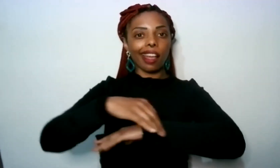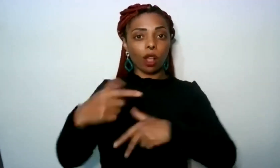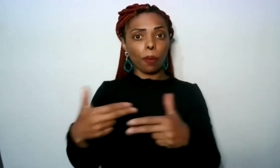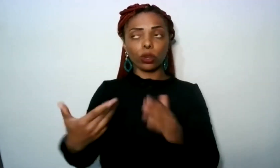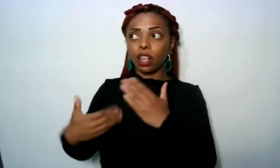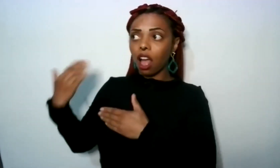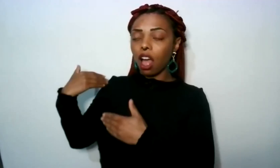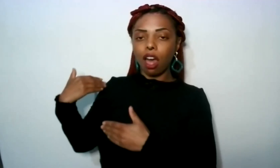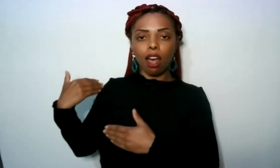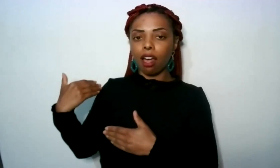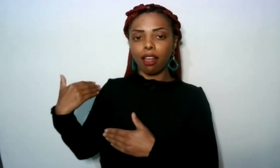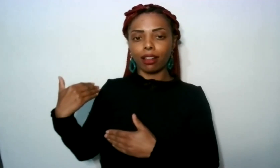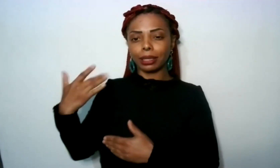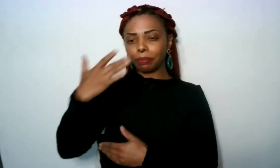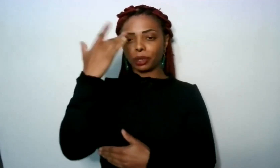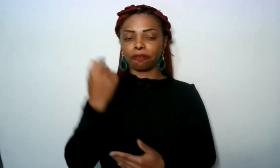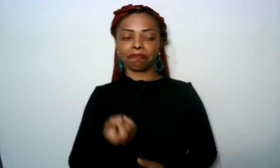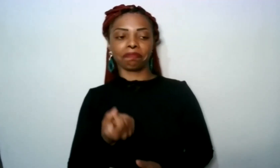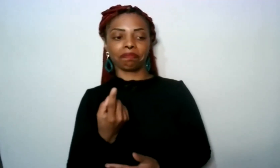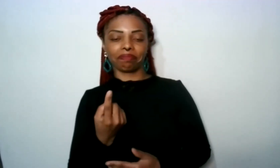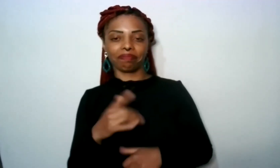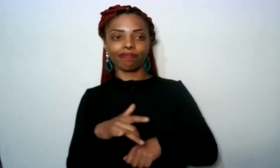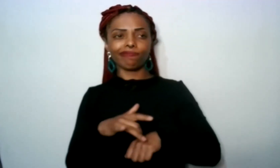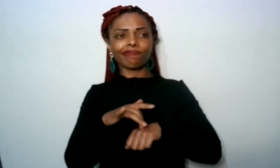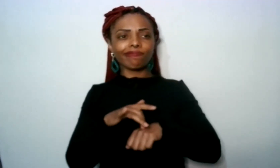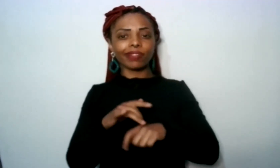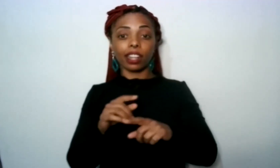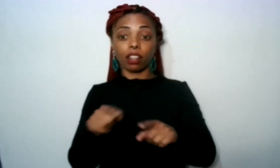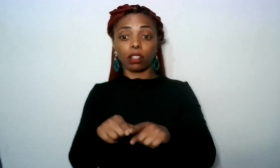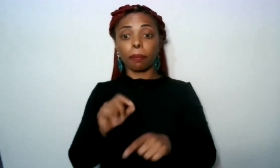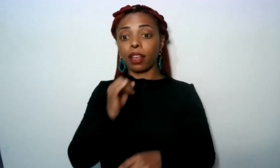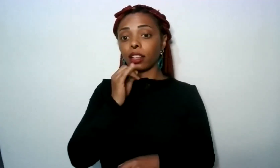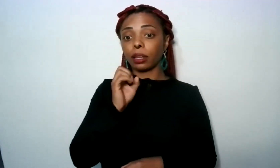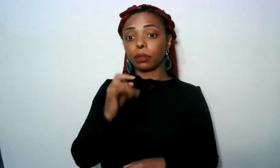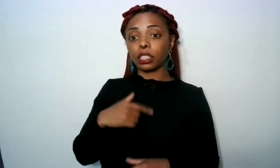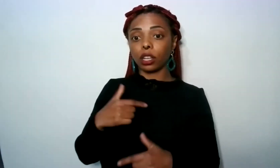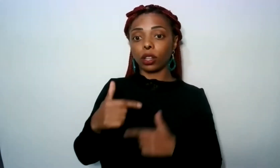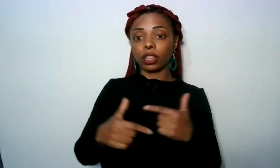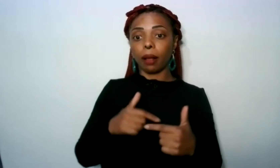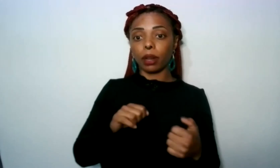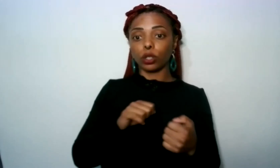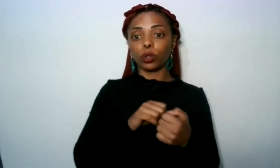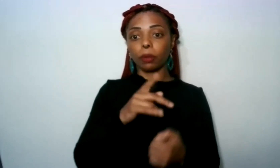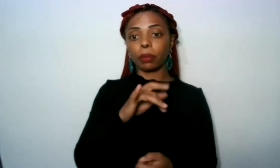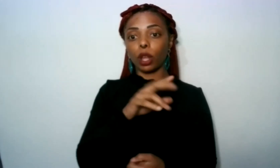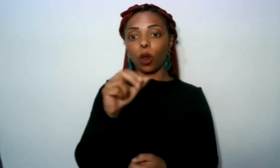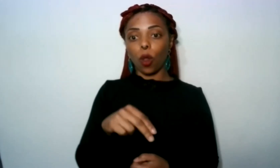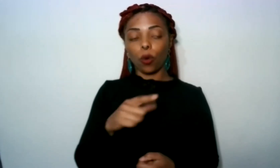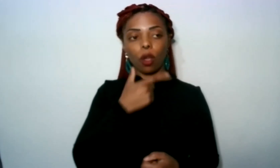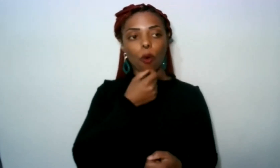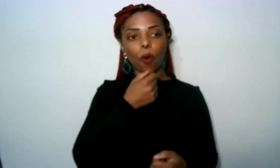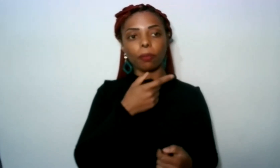não era visto com bons olhos ou mesmo também no meu caso trabalhar com Jacques Pilon que é um arquiteto que fazia mercado